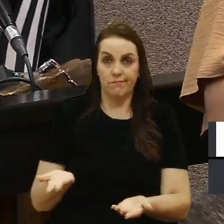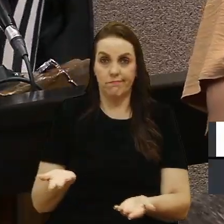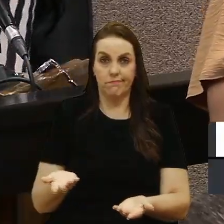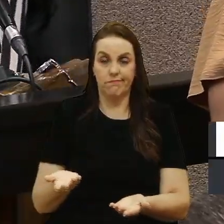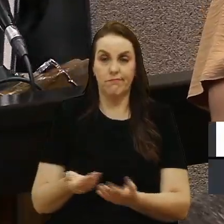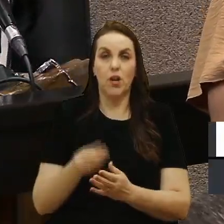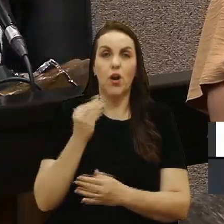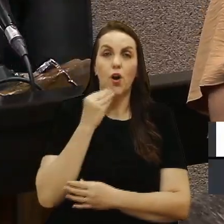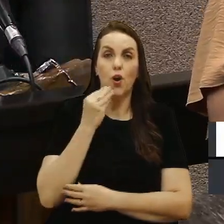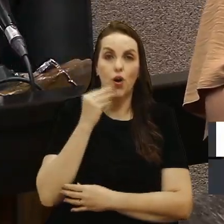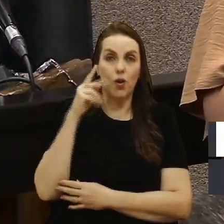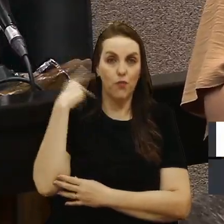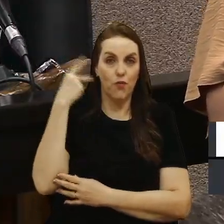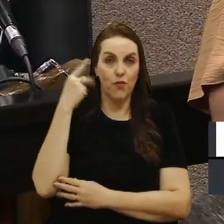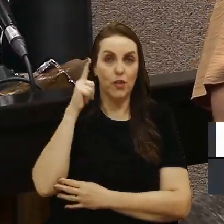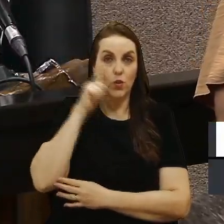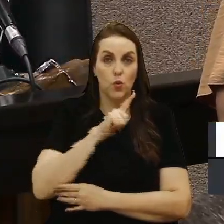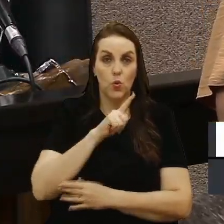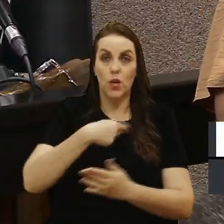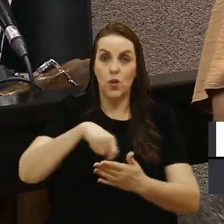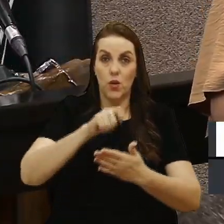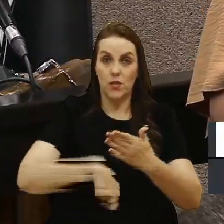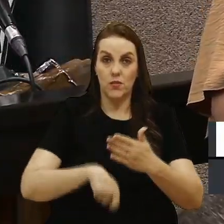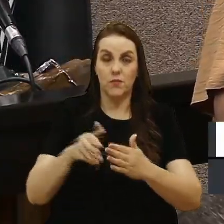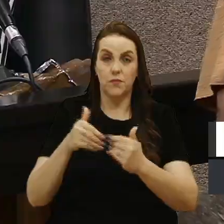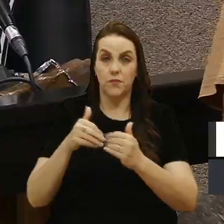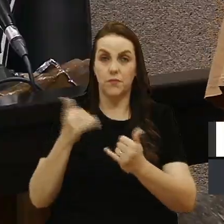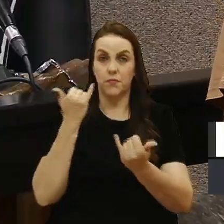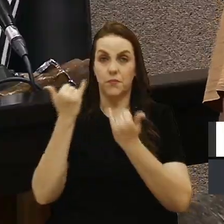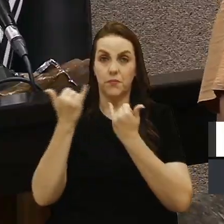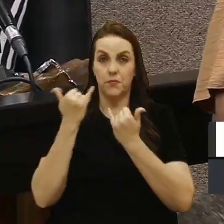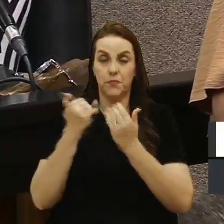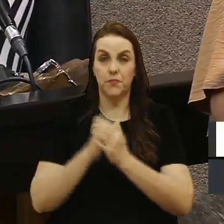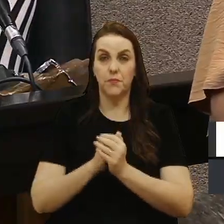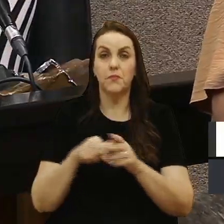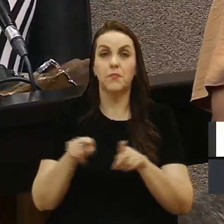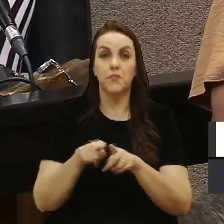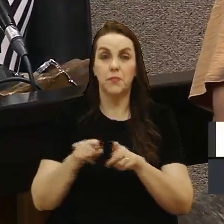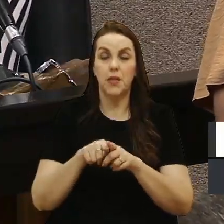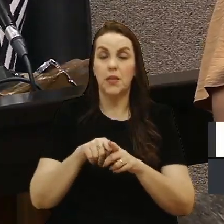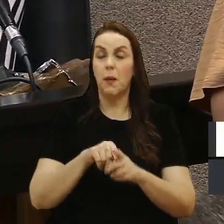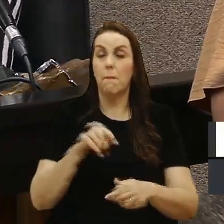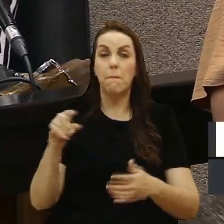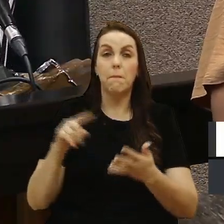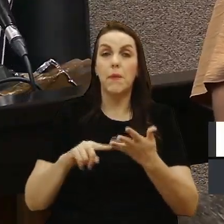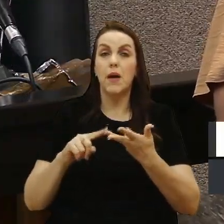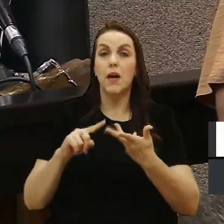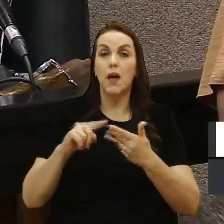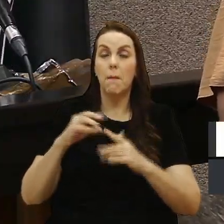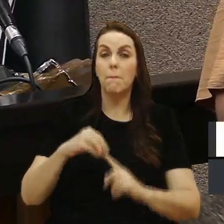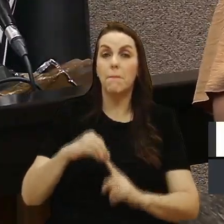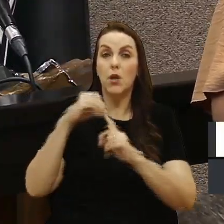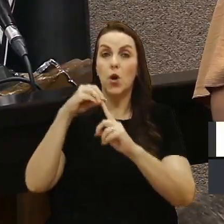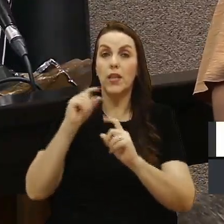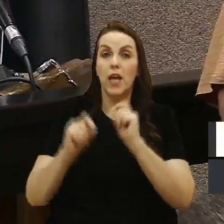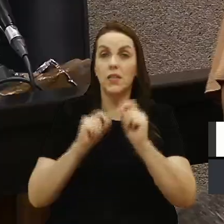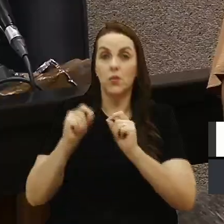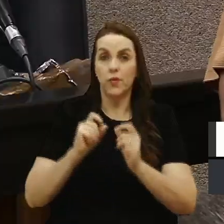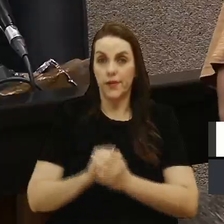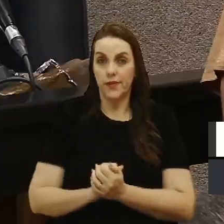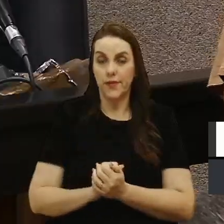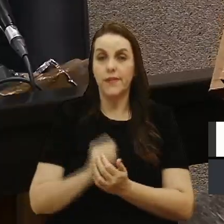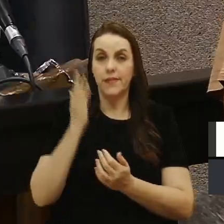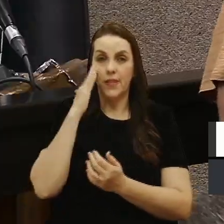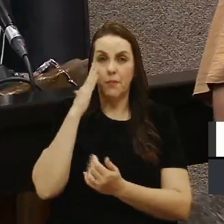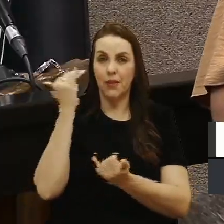Lucas, eu também assino esse pedido de informação, se o senhor for fazer, da questão das prioridades, porque a gente tem sabido aí por diversas